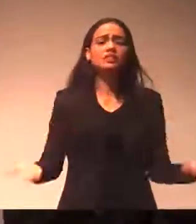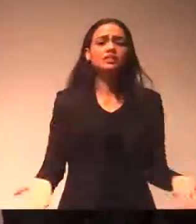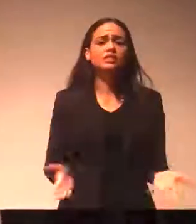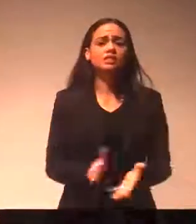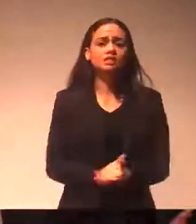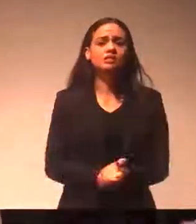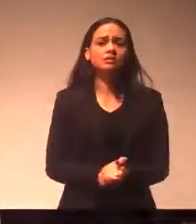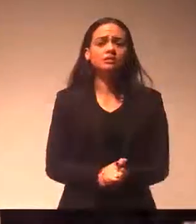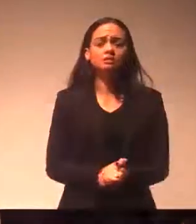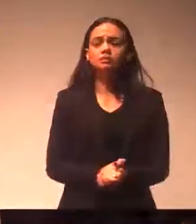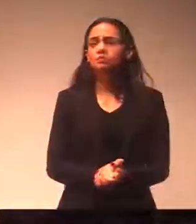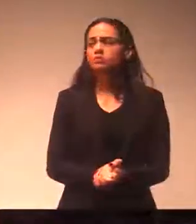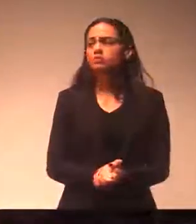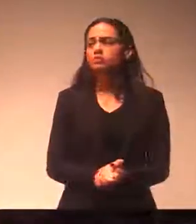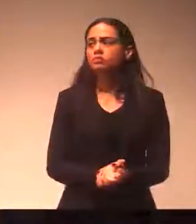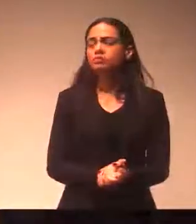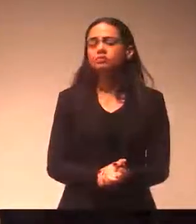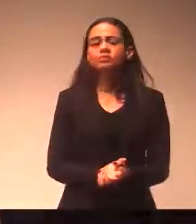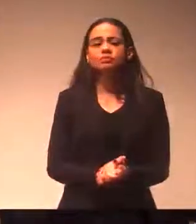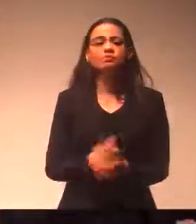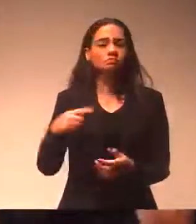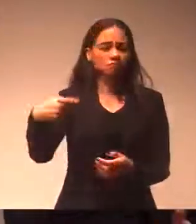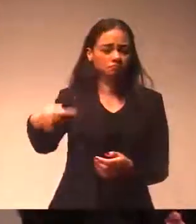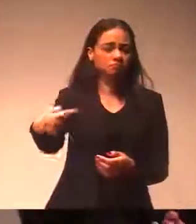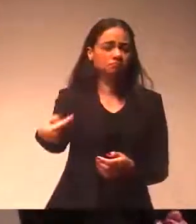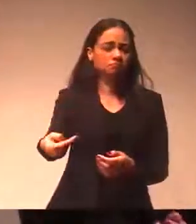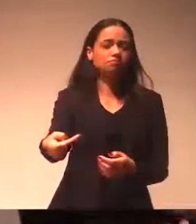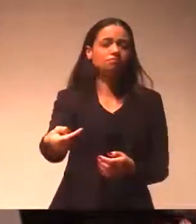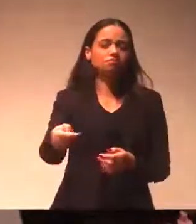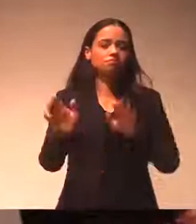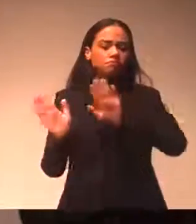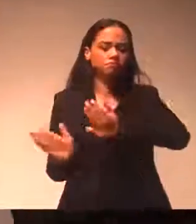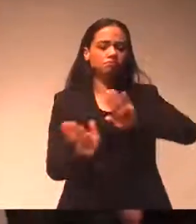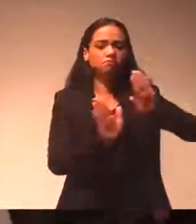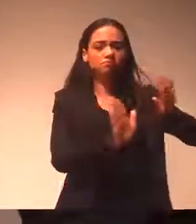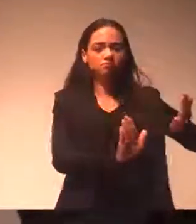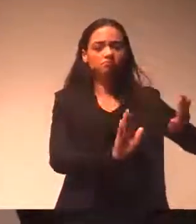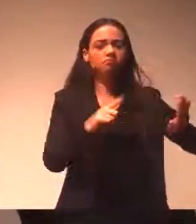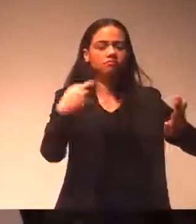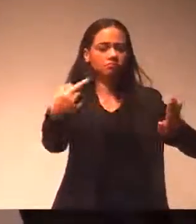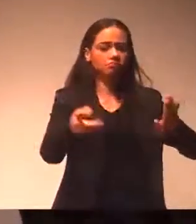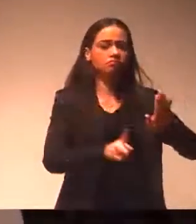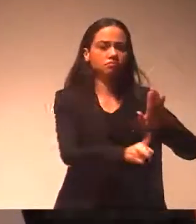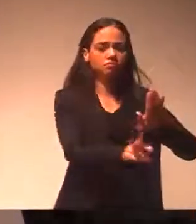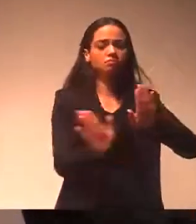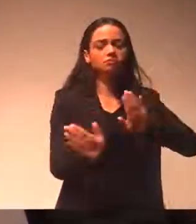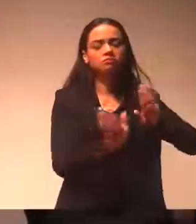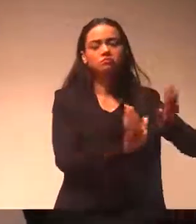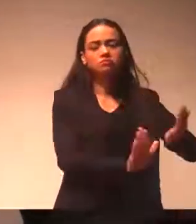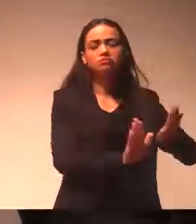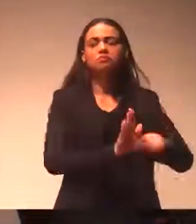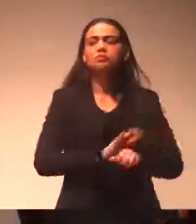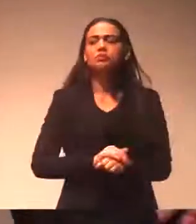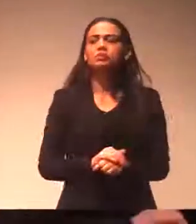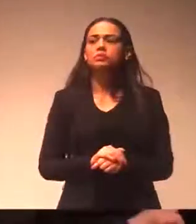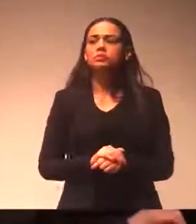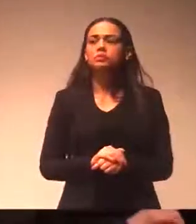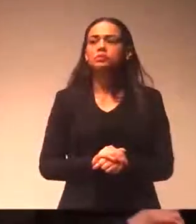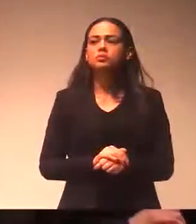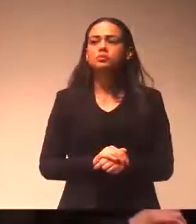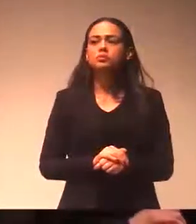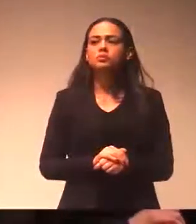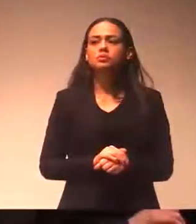Fecho essa questão, depois eu concluo em outro momento. Só para dar uma opinião sobre